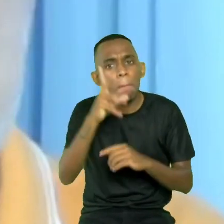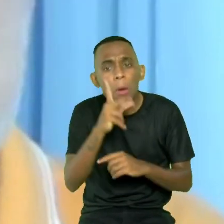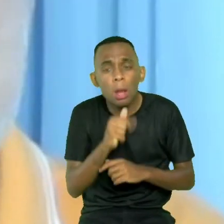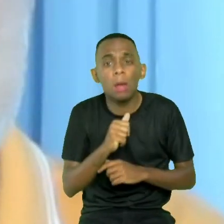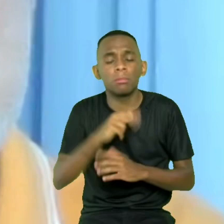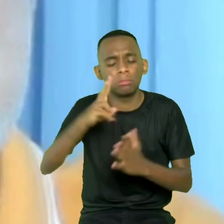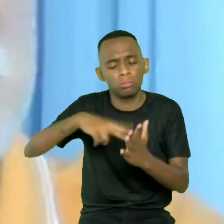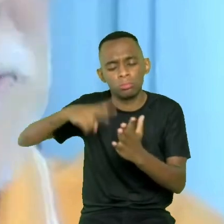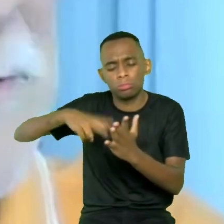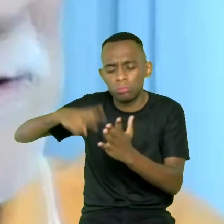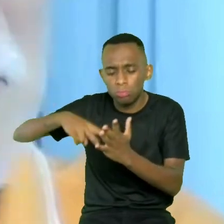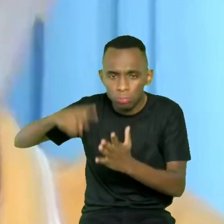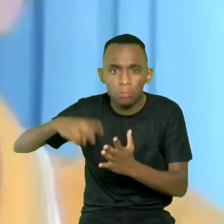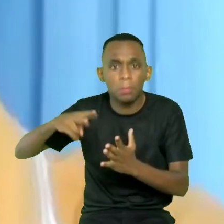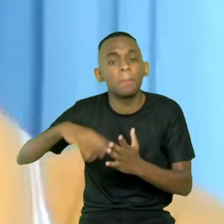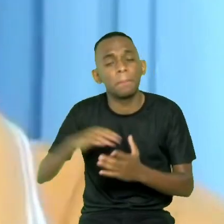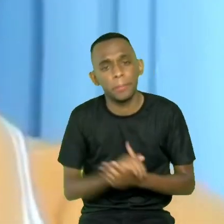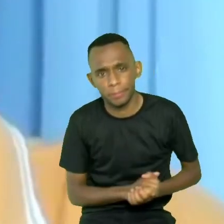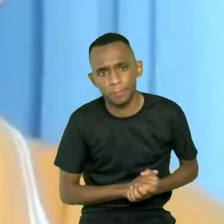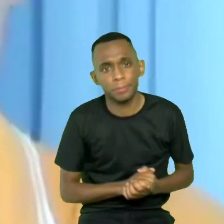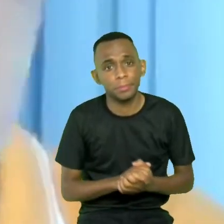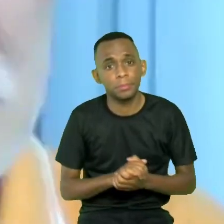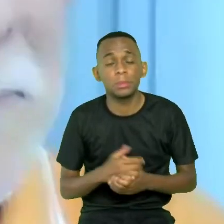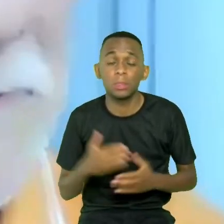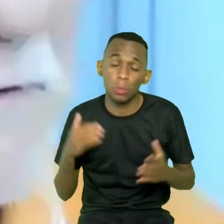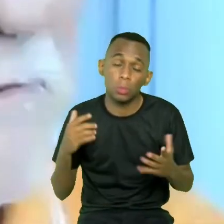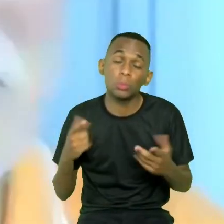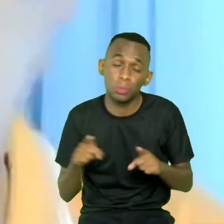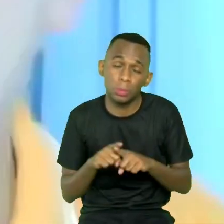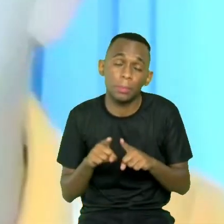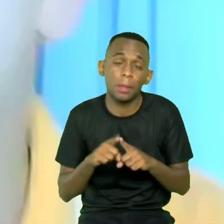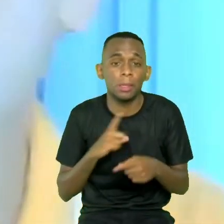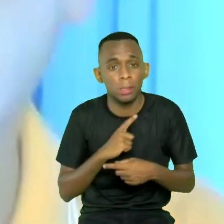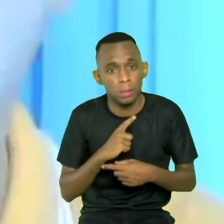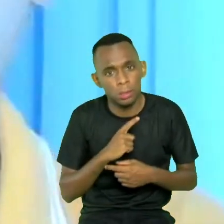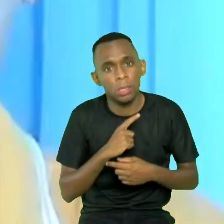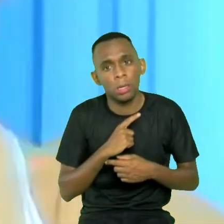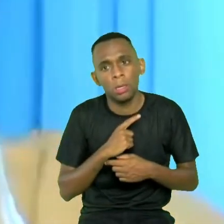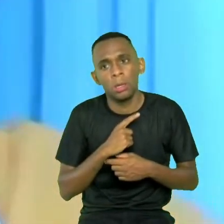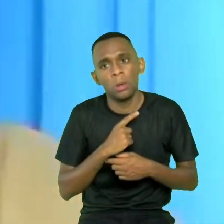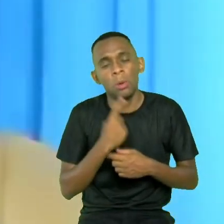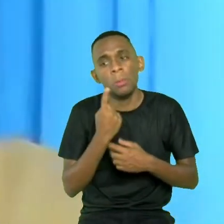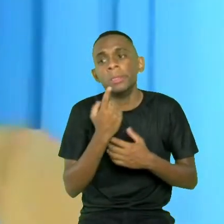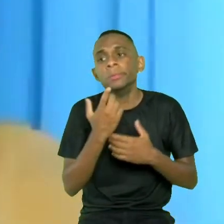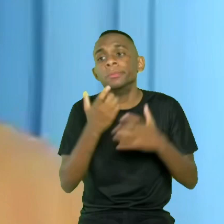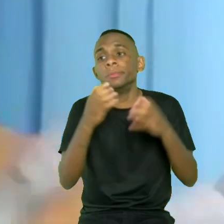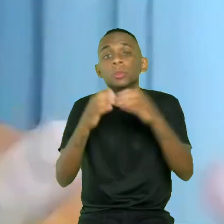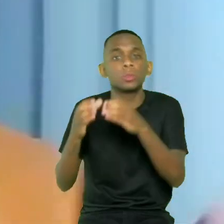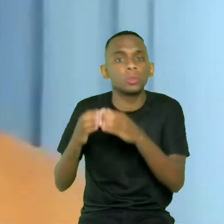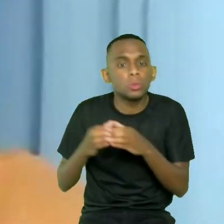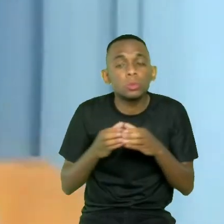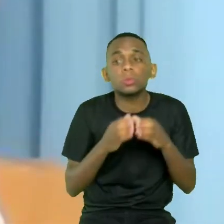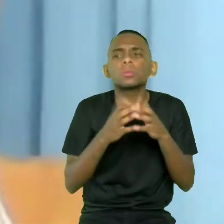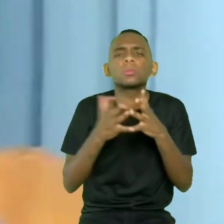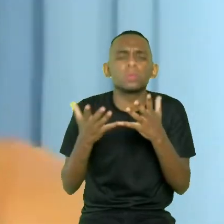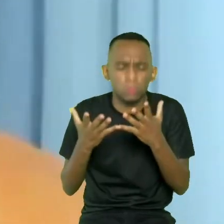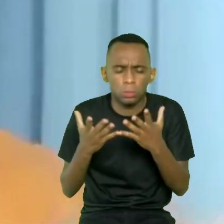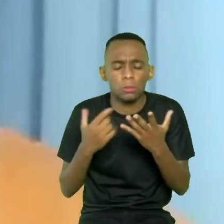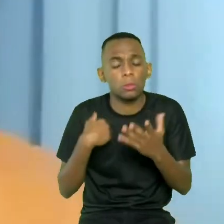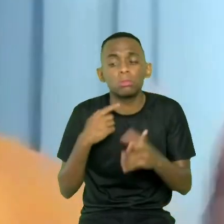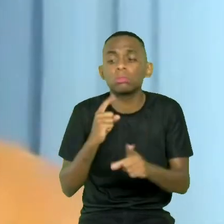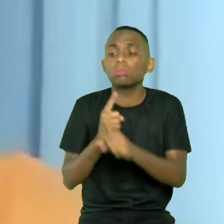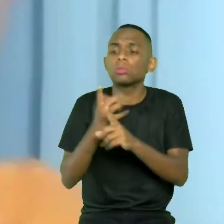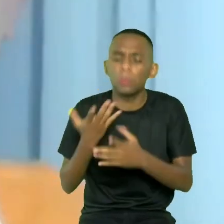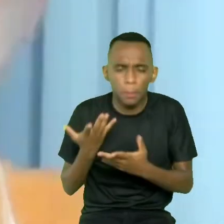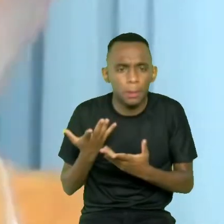em quando, eu até tenho uma umas seleções ali que eu peguei um dia desse e achei lá. Minha mulher achou lá